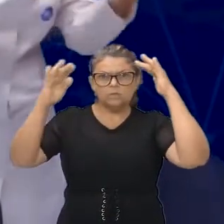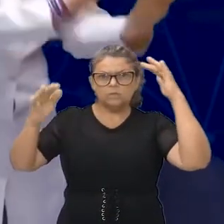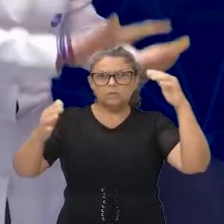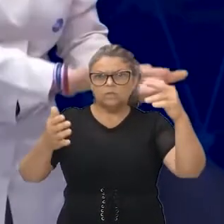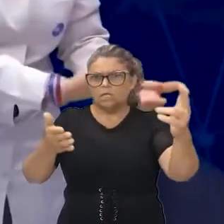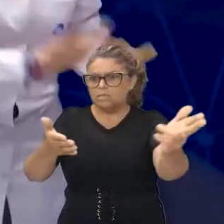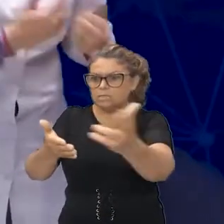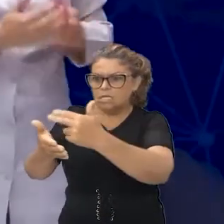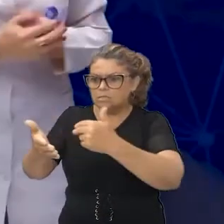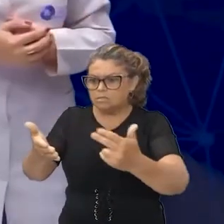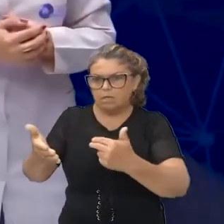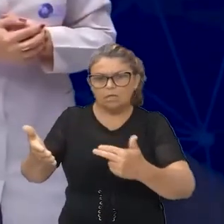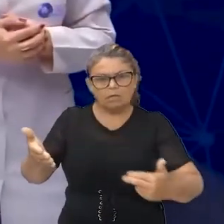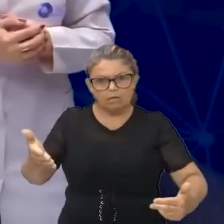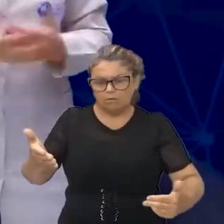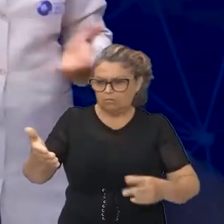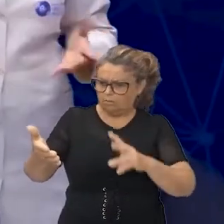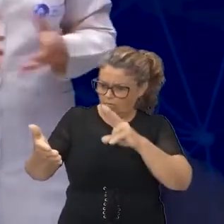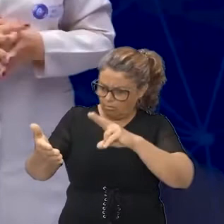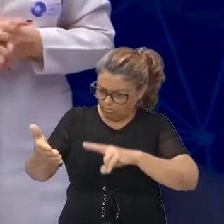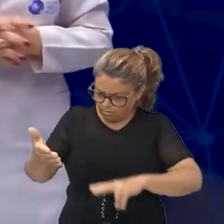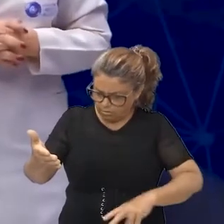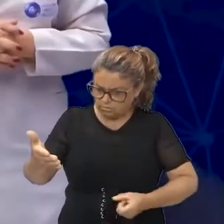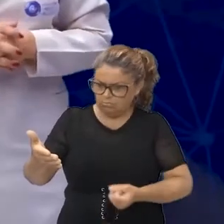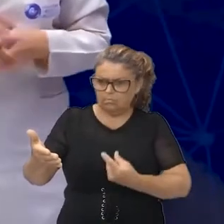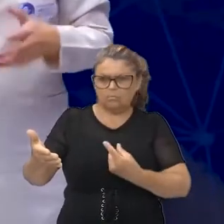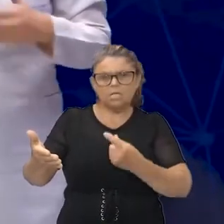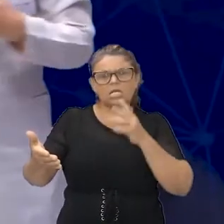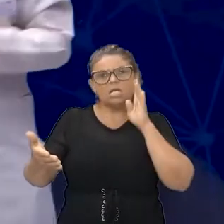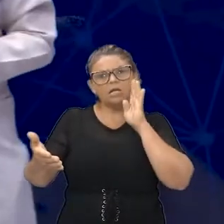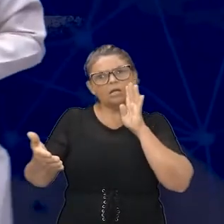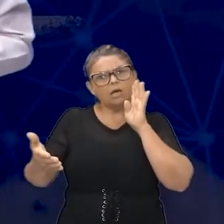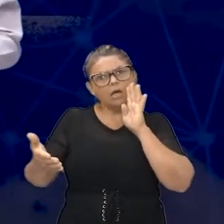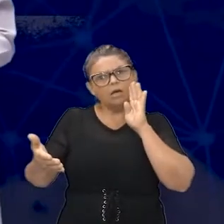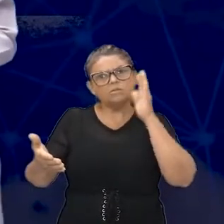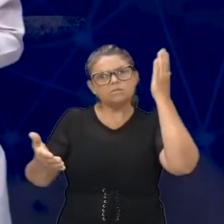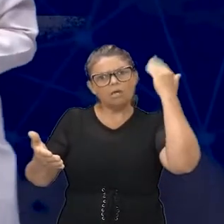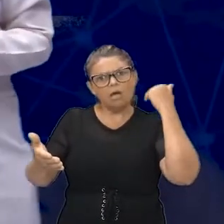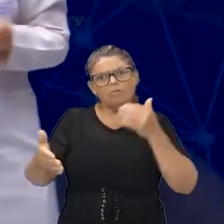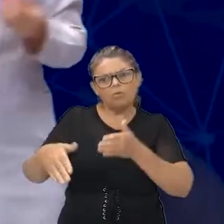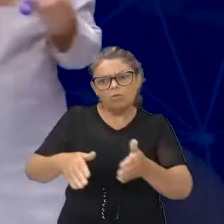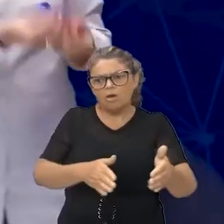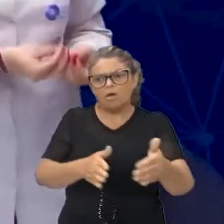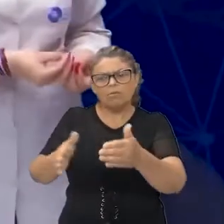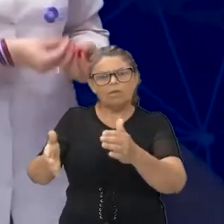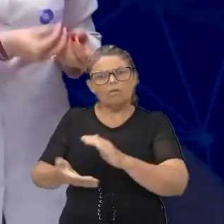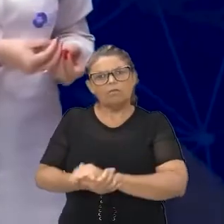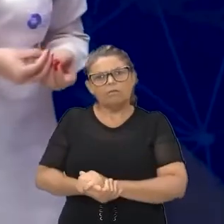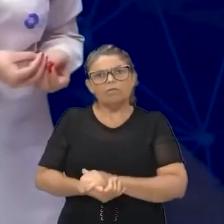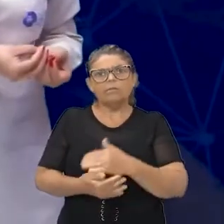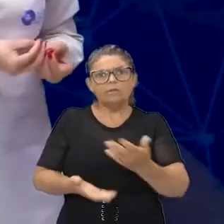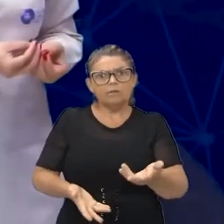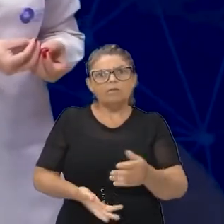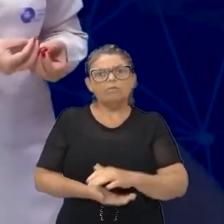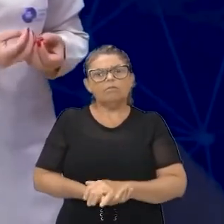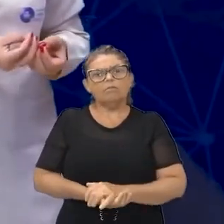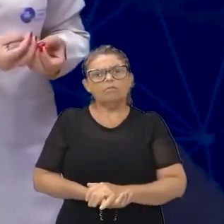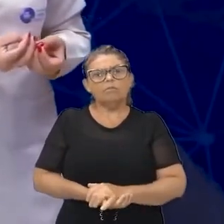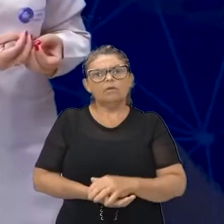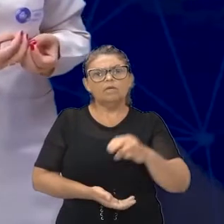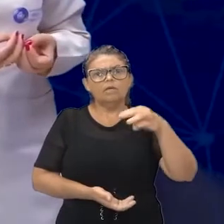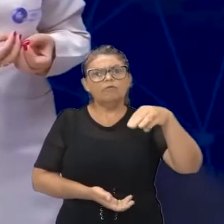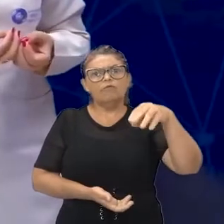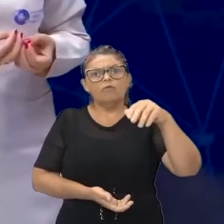nos possibilitam navegar. Olha que máximo! Então essa documentação que Marcos Polo cria ali no livro